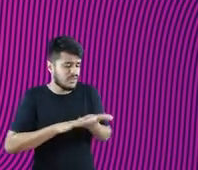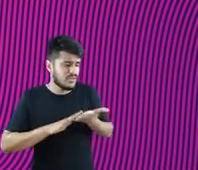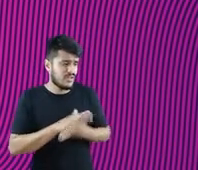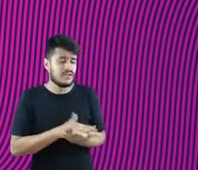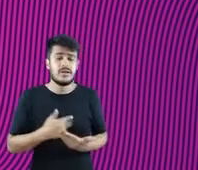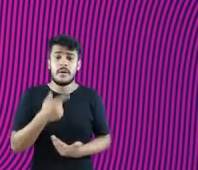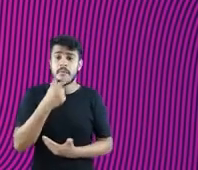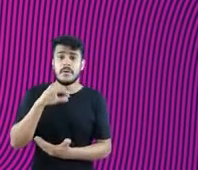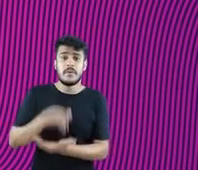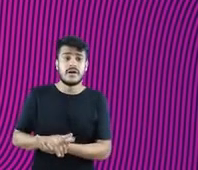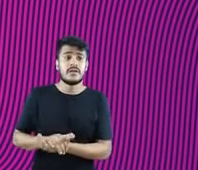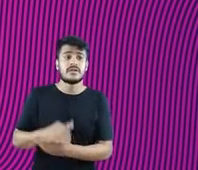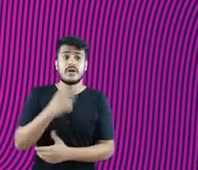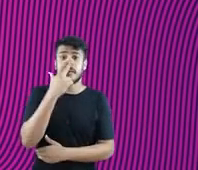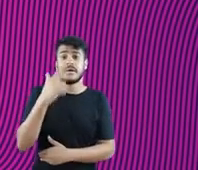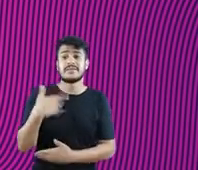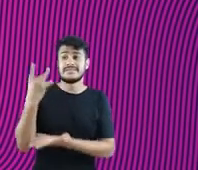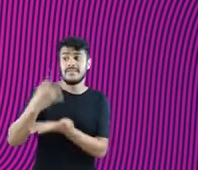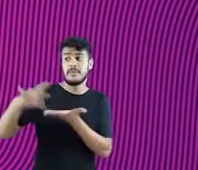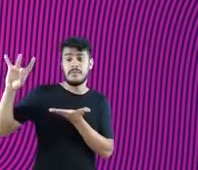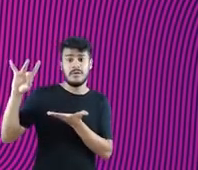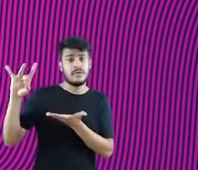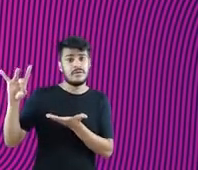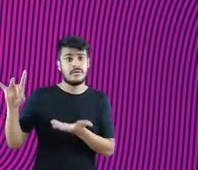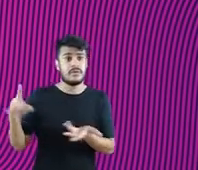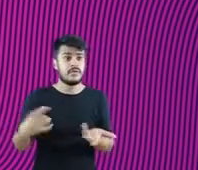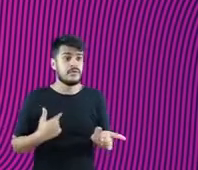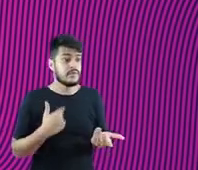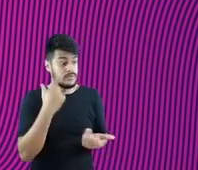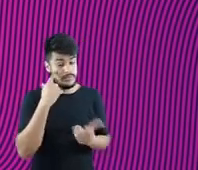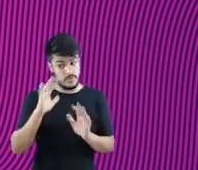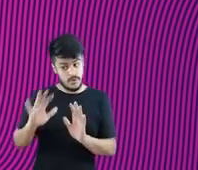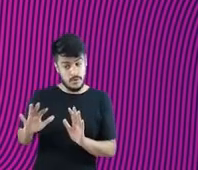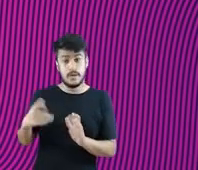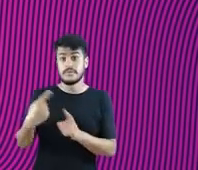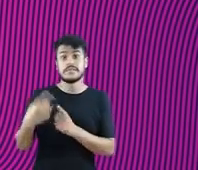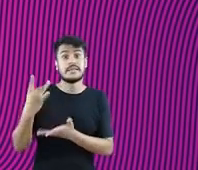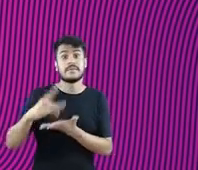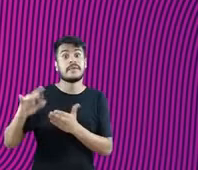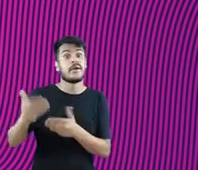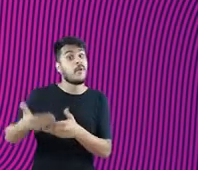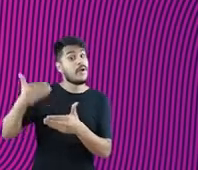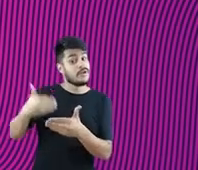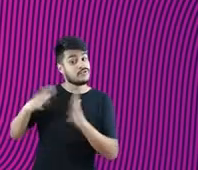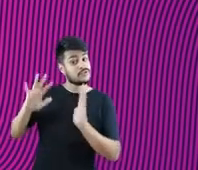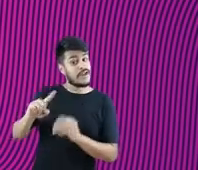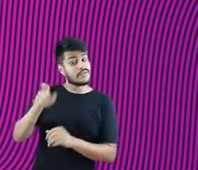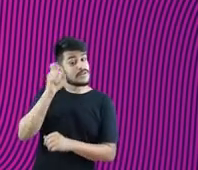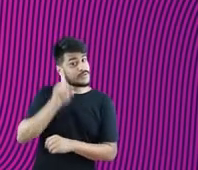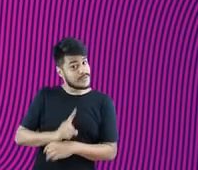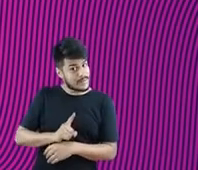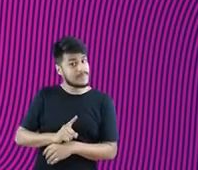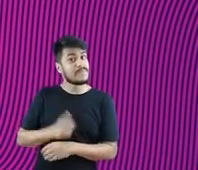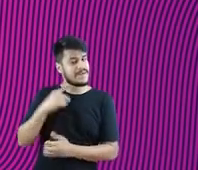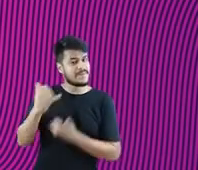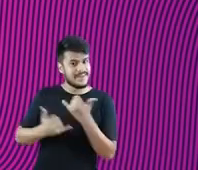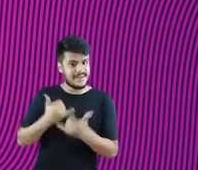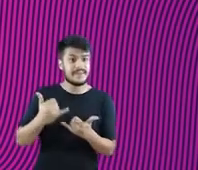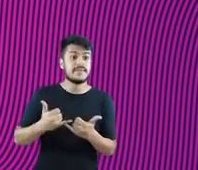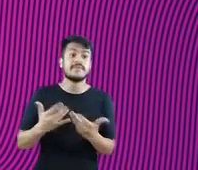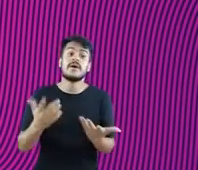meu inimigo. Então, eu falei, olha, vai ver que ele era seu inimigo antes, você não sabia. Aí, mas entendeu? Mas